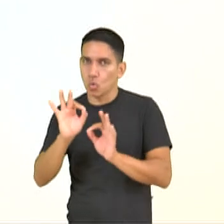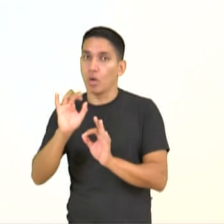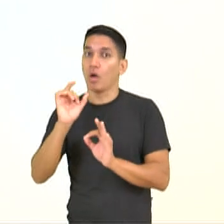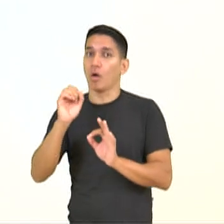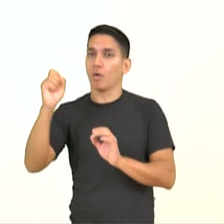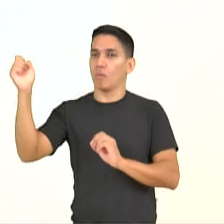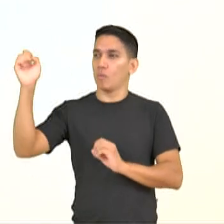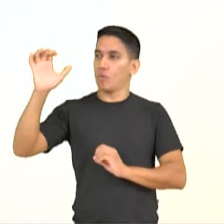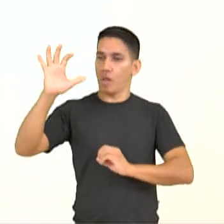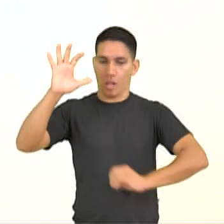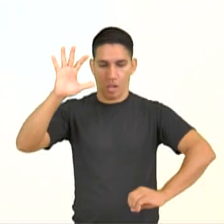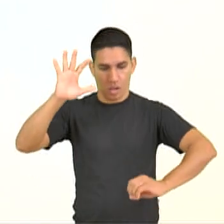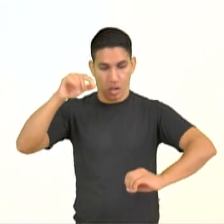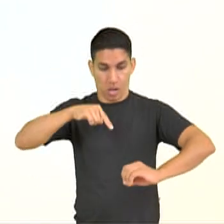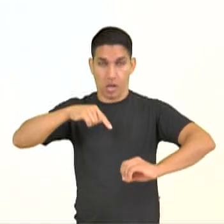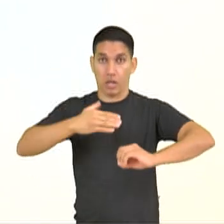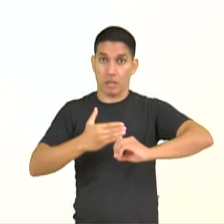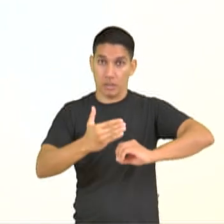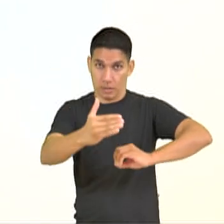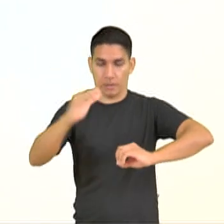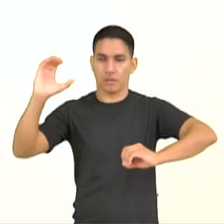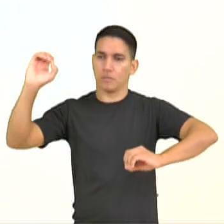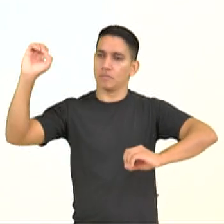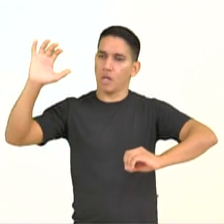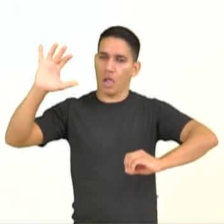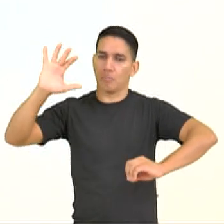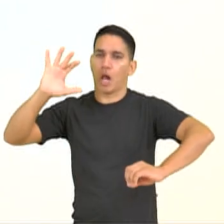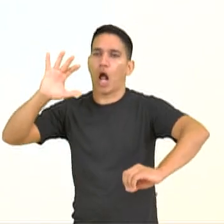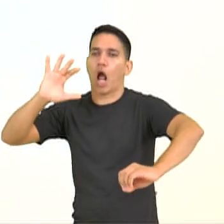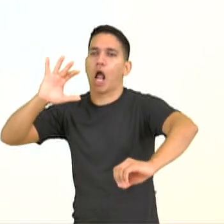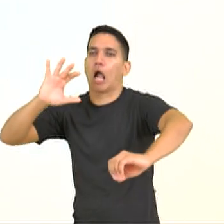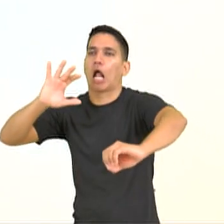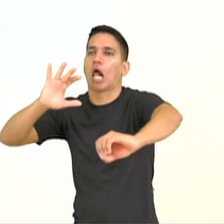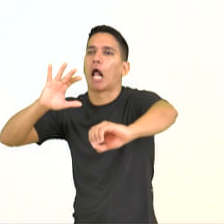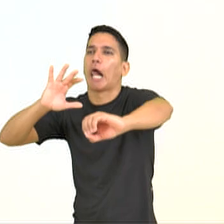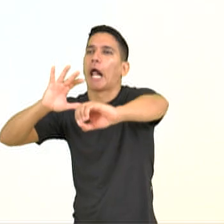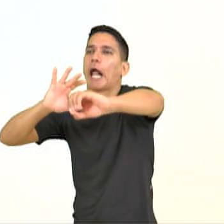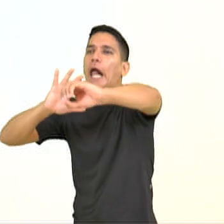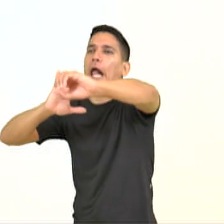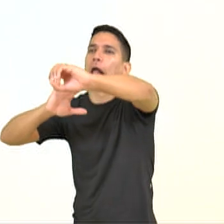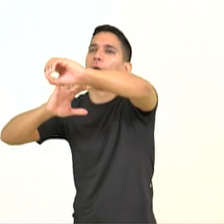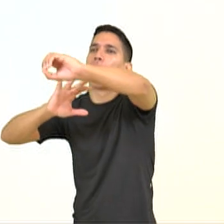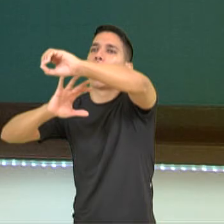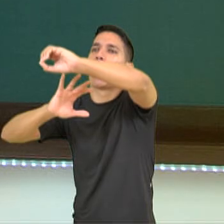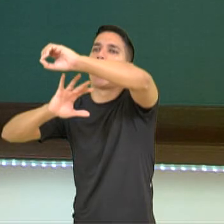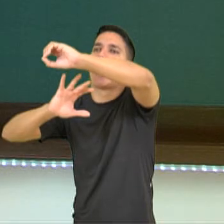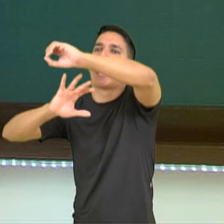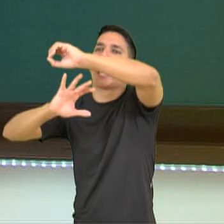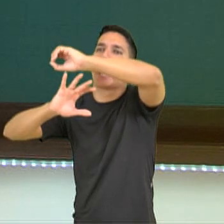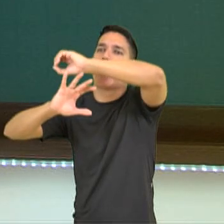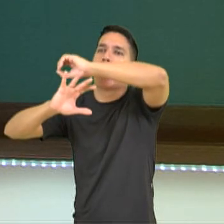volta completa, certo? Quanto tempo dura essa volta que a Terra faz em torno do Sol?